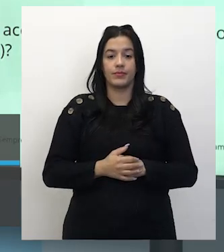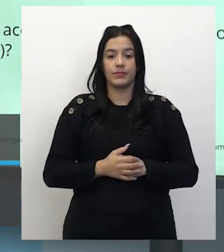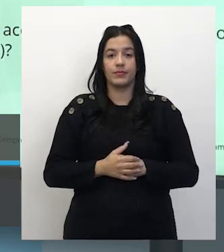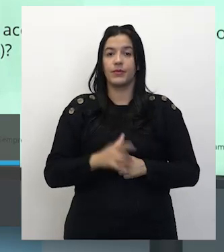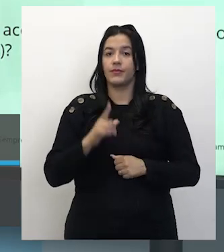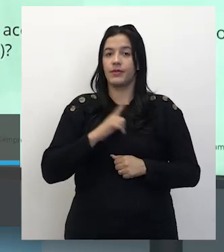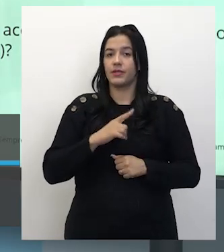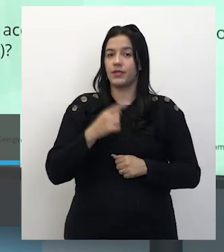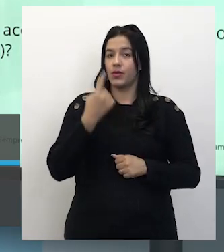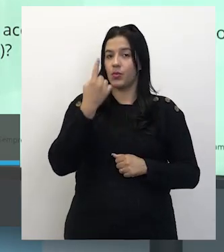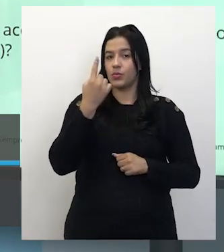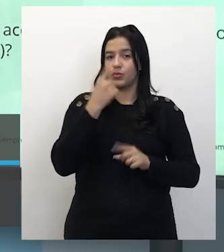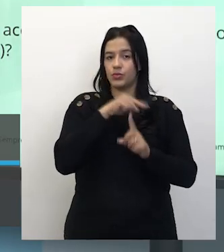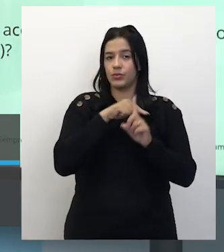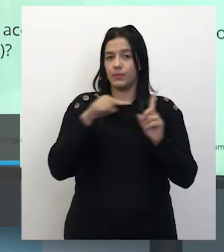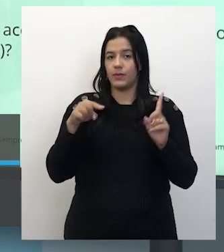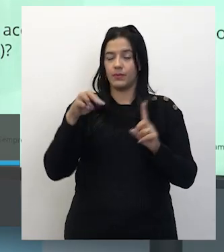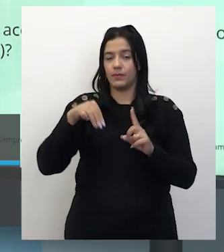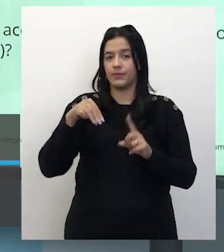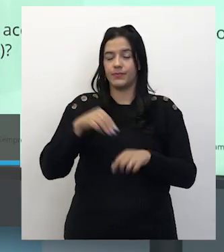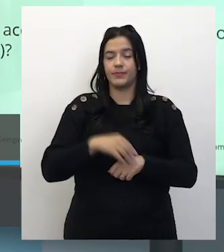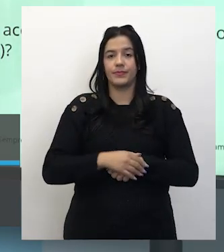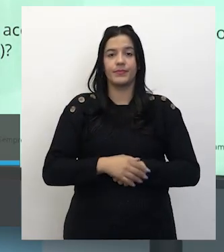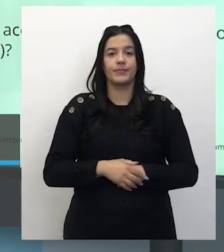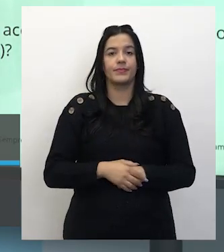aí 1 minutinho e meio para vocês responderem.